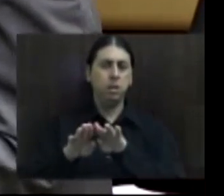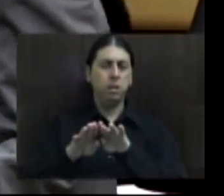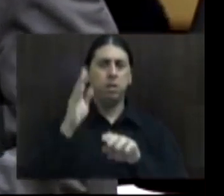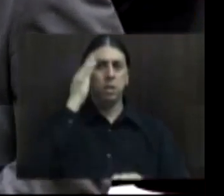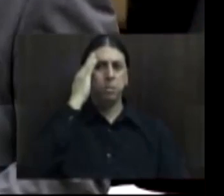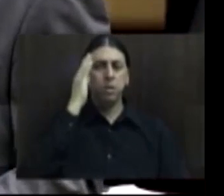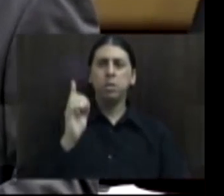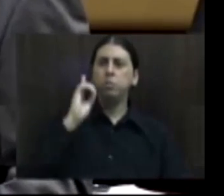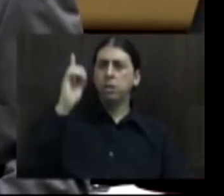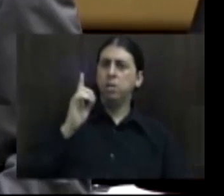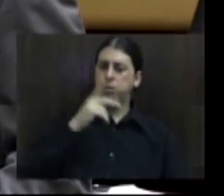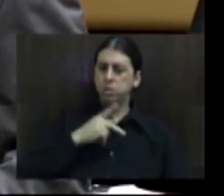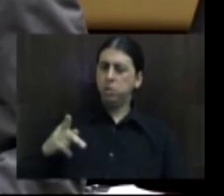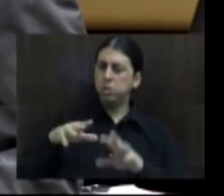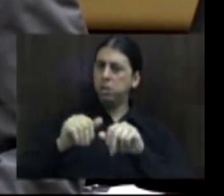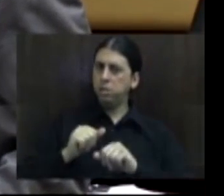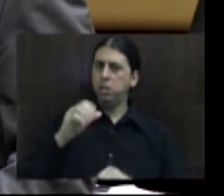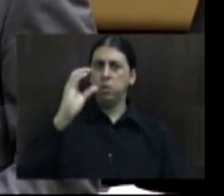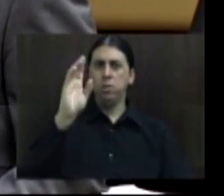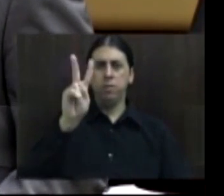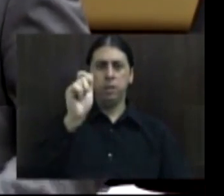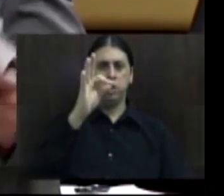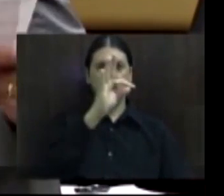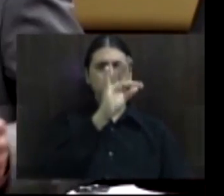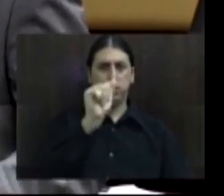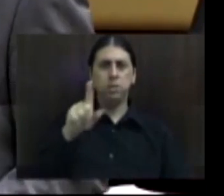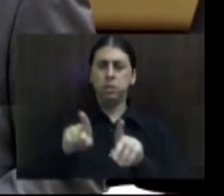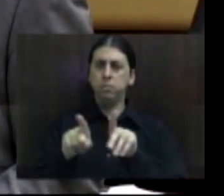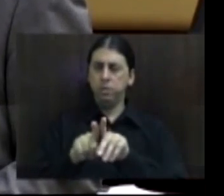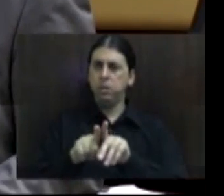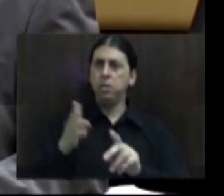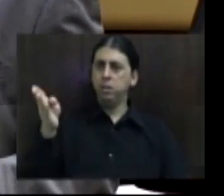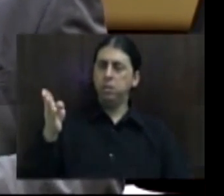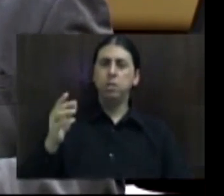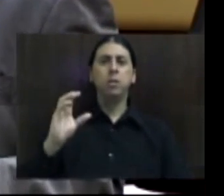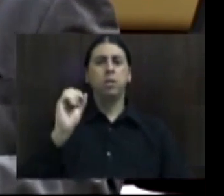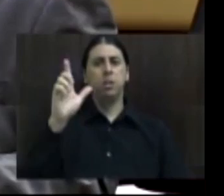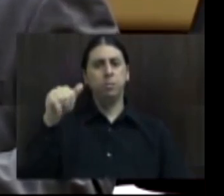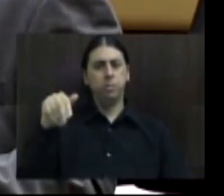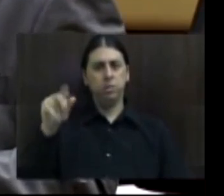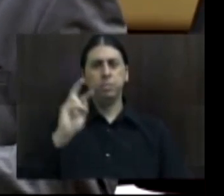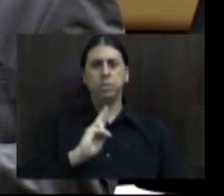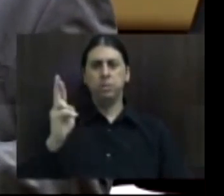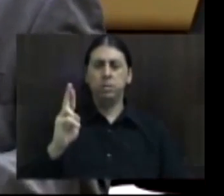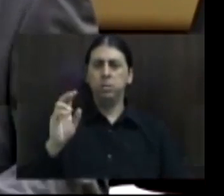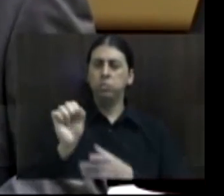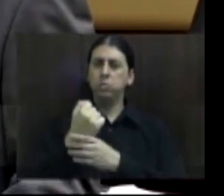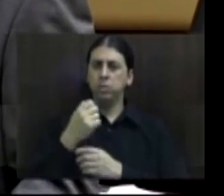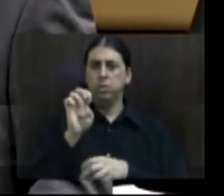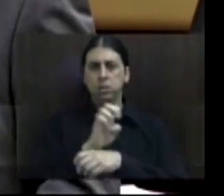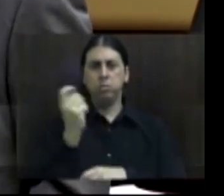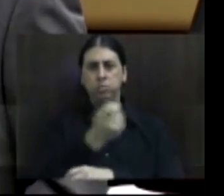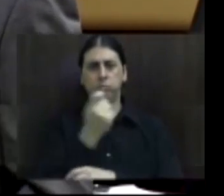nossa presidente desta casa Silvana covat o representando o nosso governo do estado Dr Cristiano